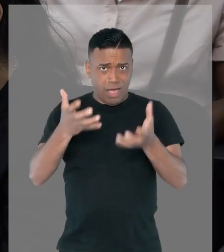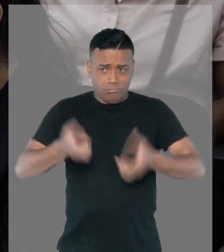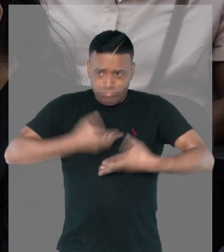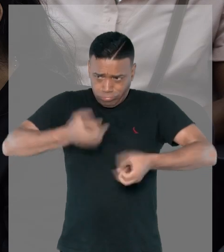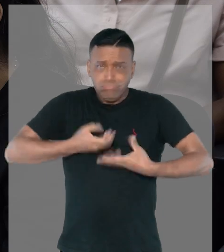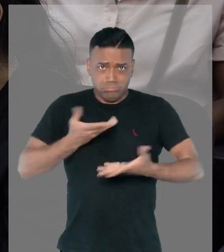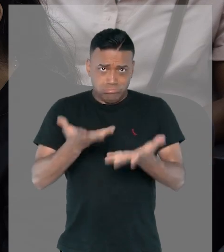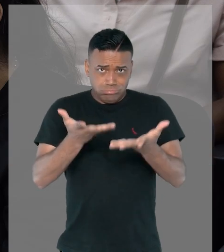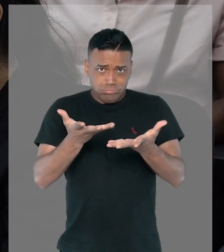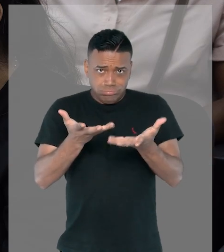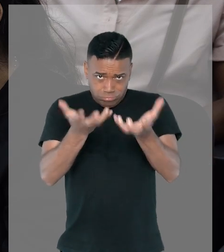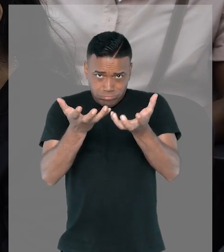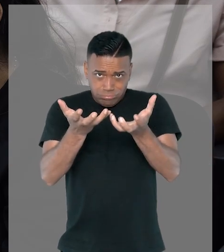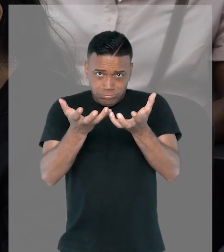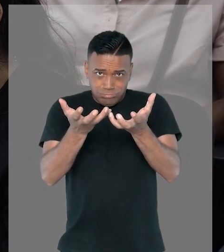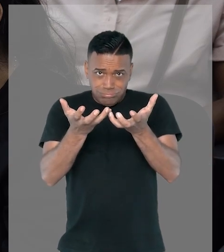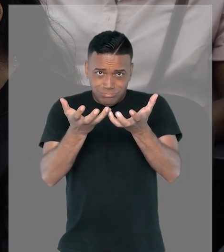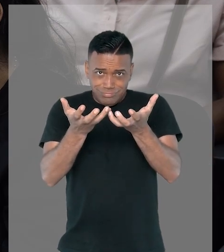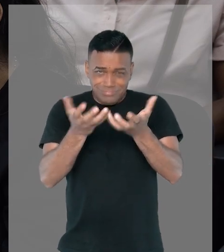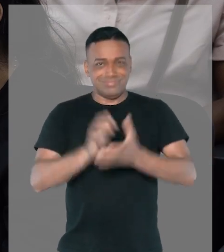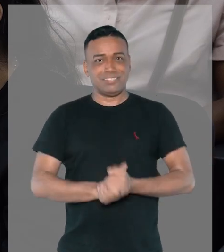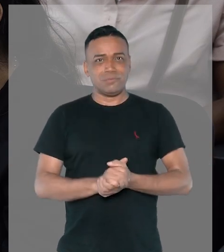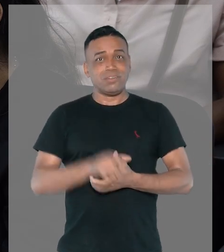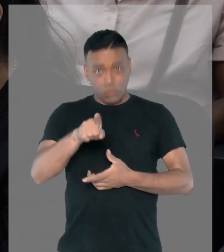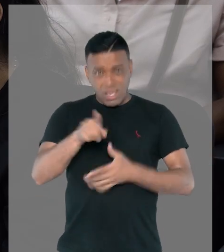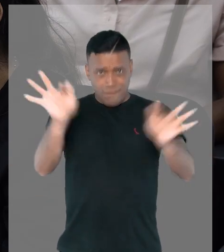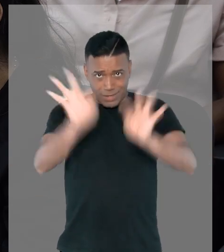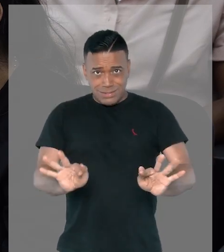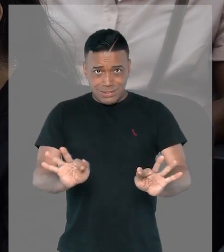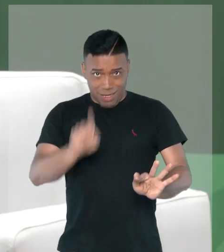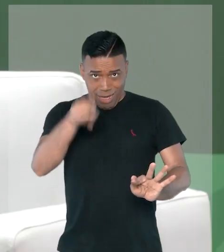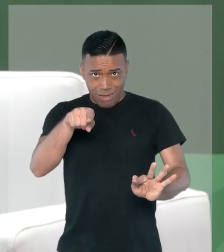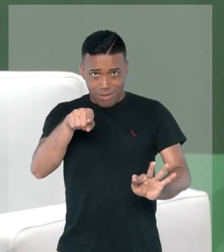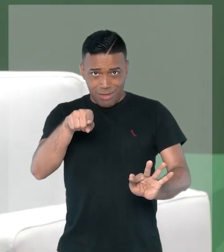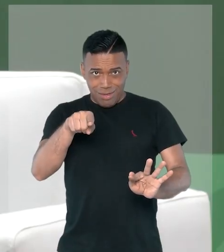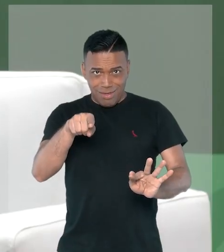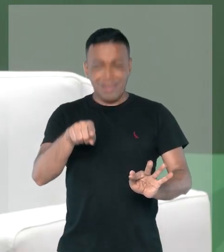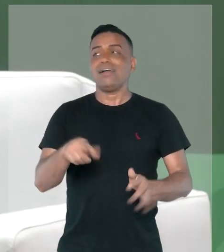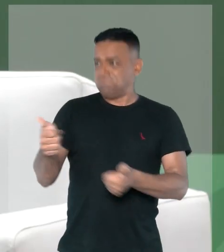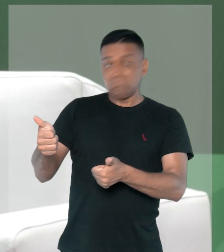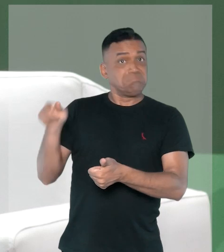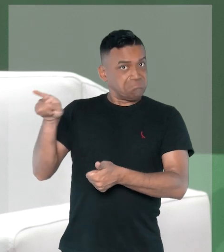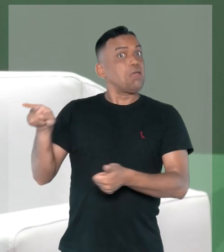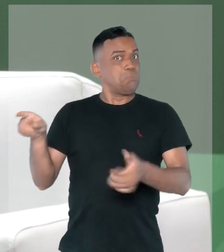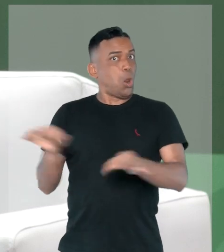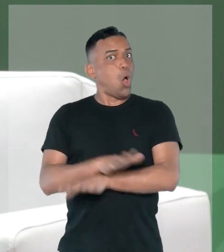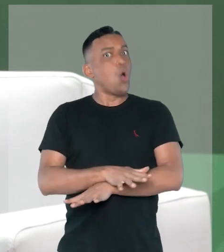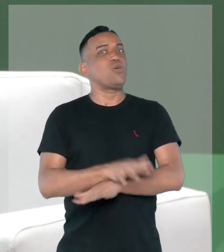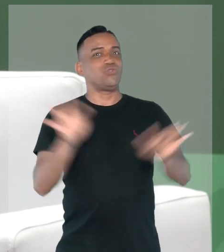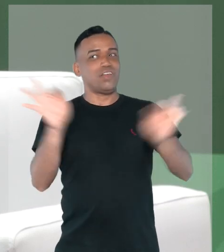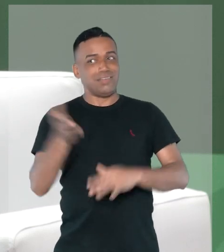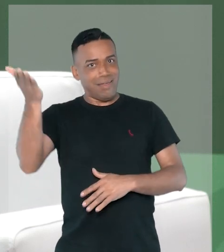plateia acompanha atentamente a fala da monja. Você é feliz? Tô bom, ele é feliz. Já estamos